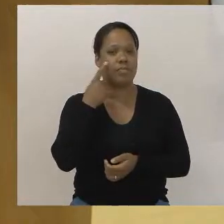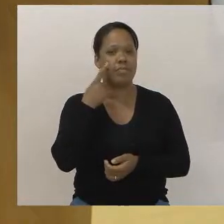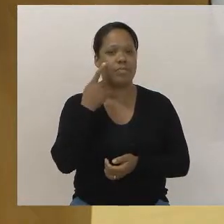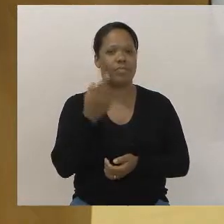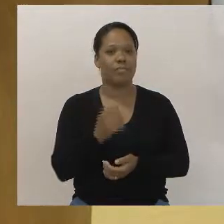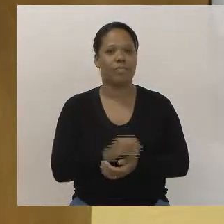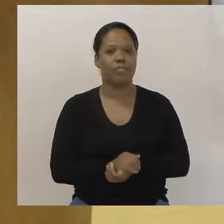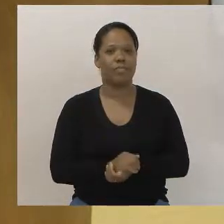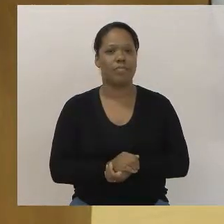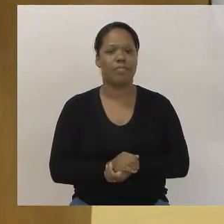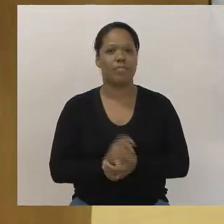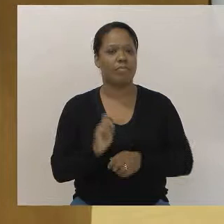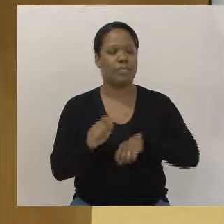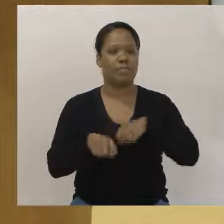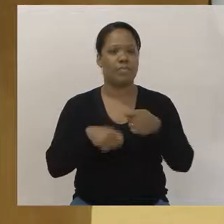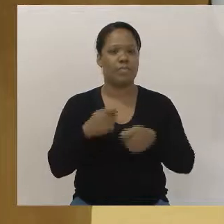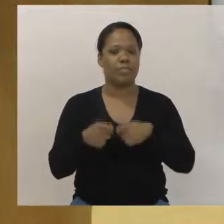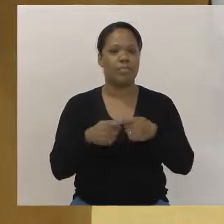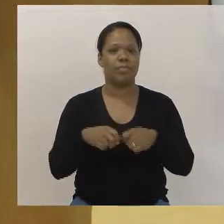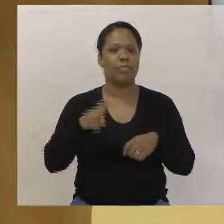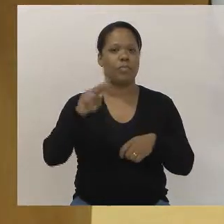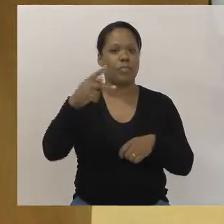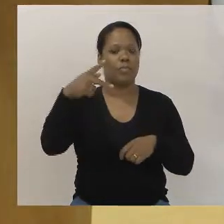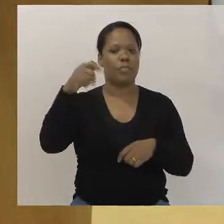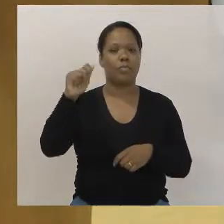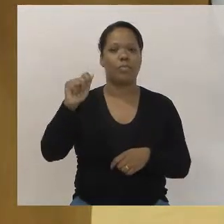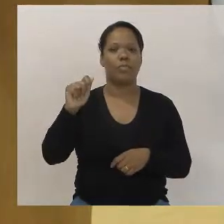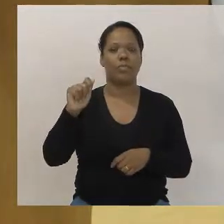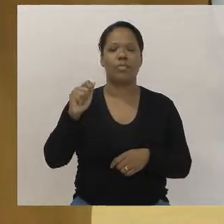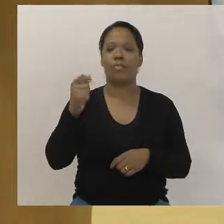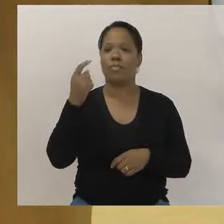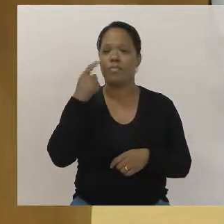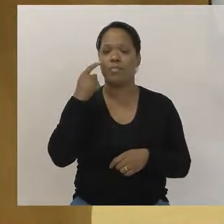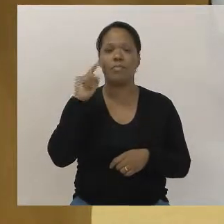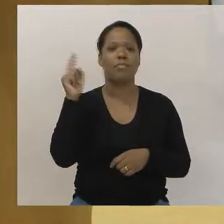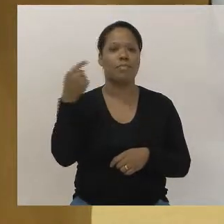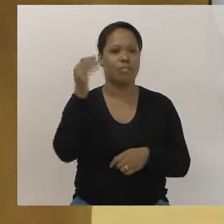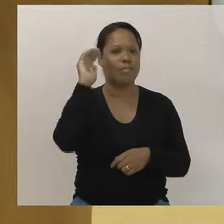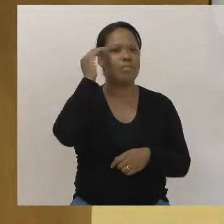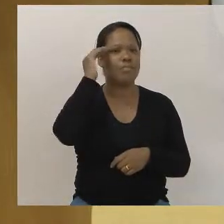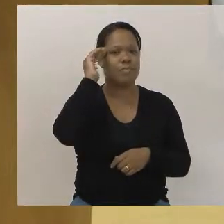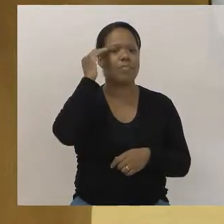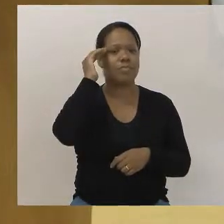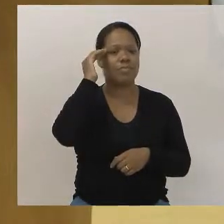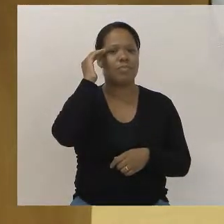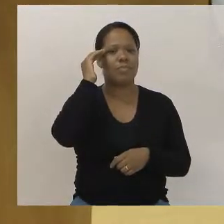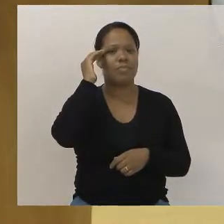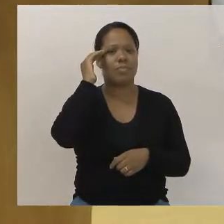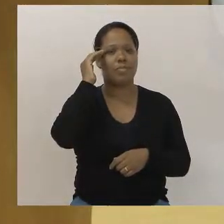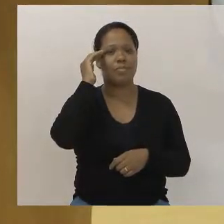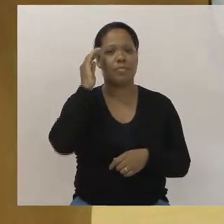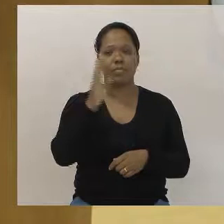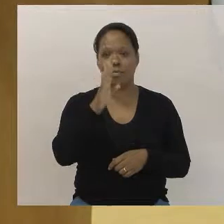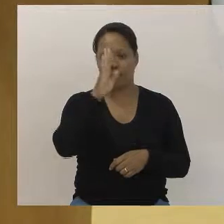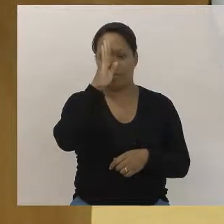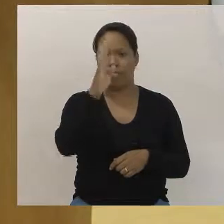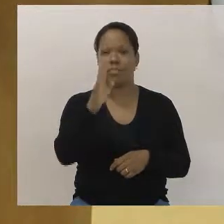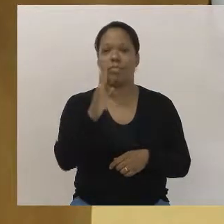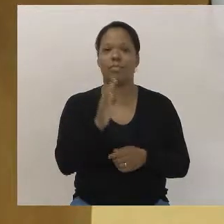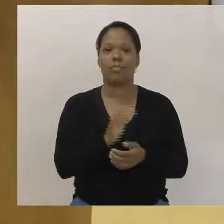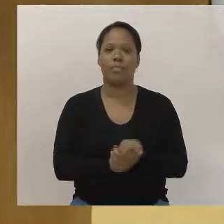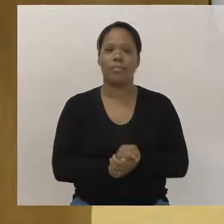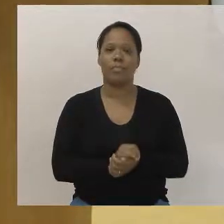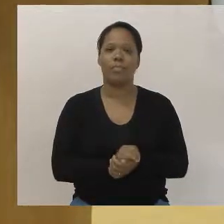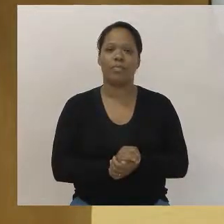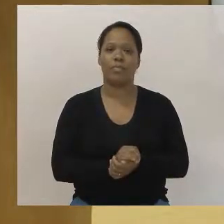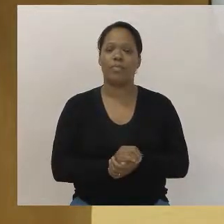é administrando o por exemplo então a gente entende eu continuo entendendo que a prioridade hoje o administrador municipal